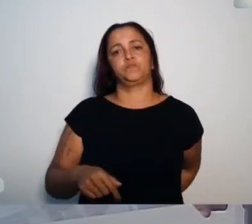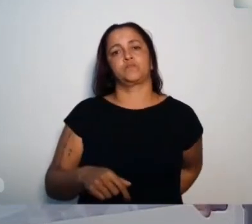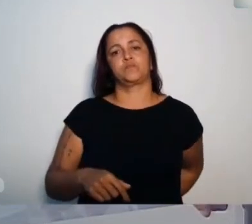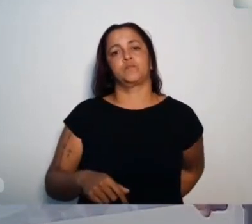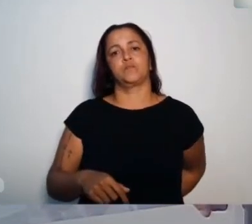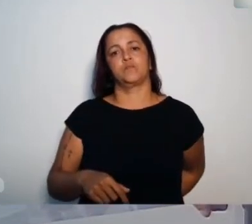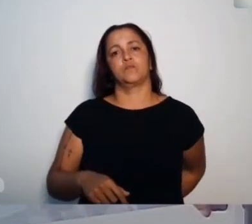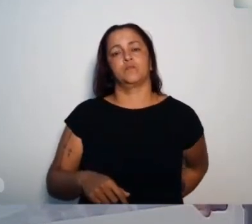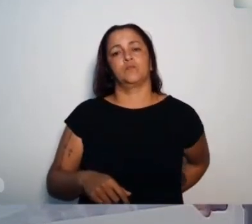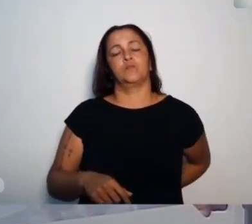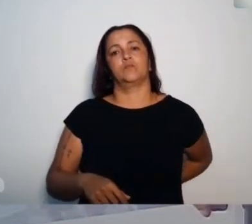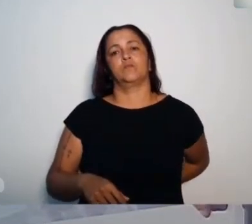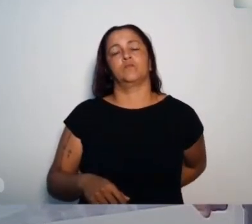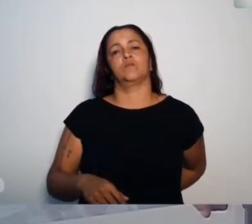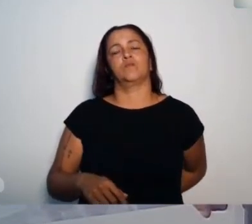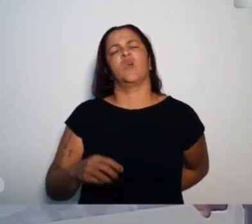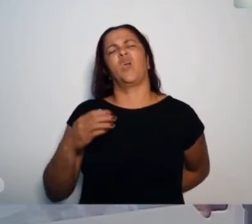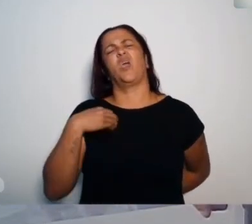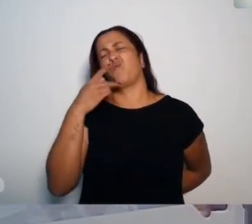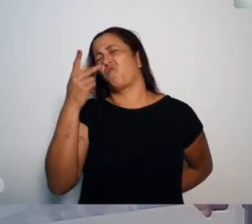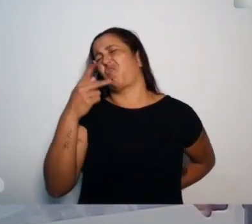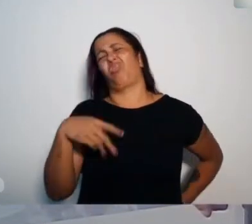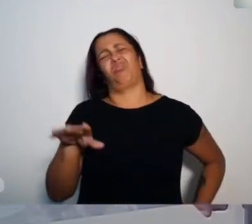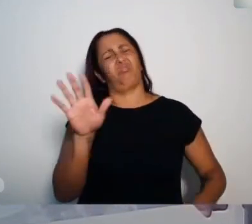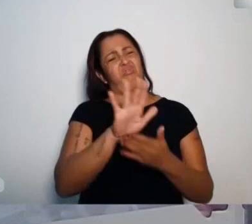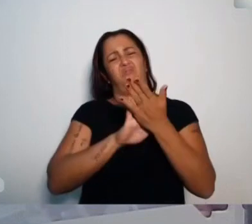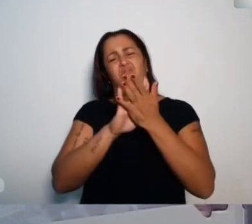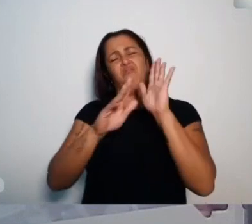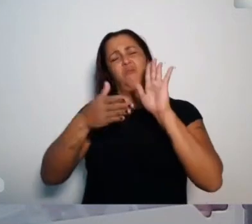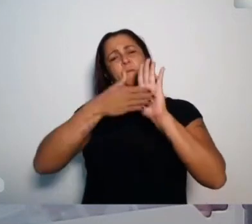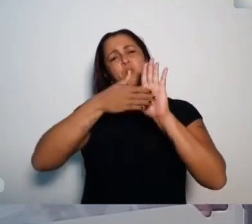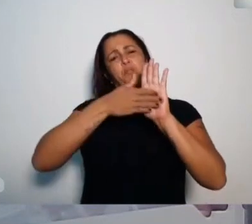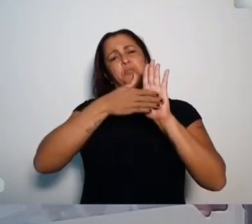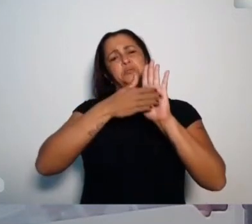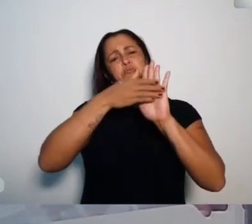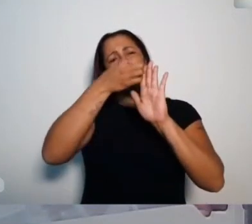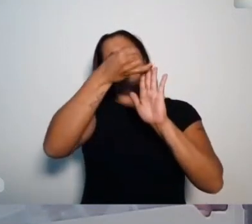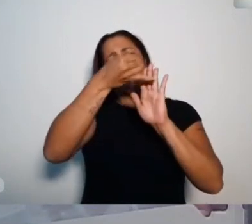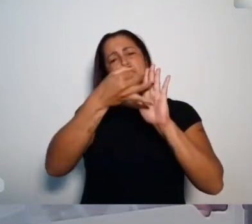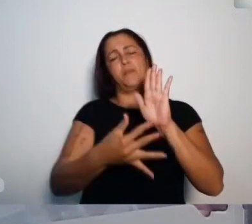não vou falar de proposituras, eu acho que